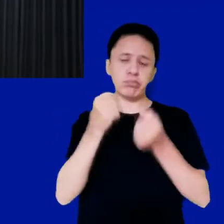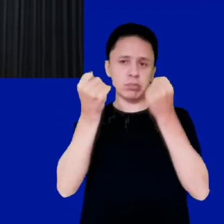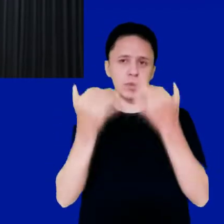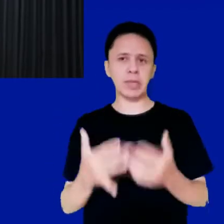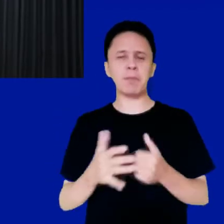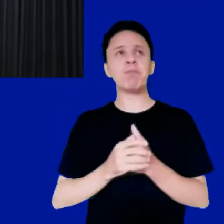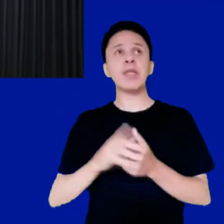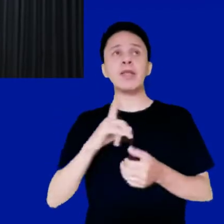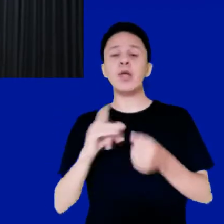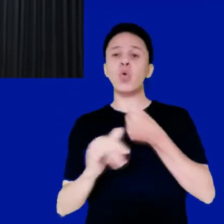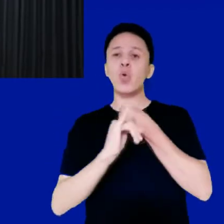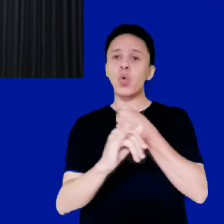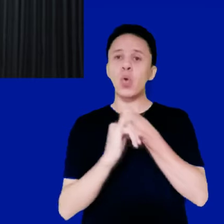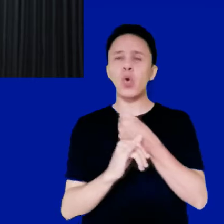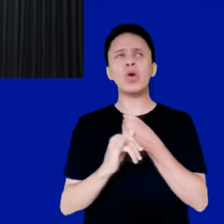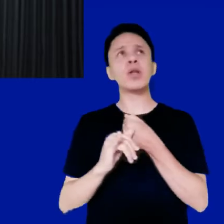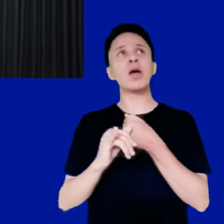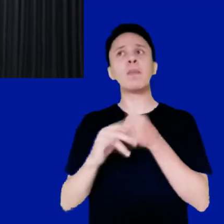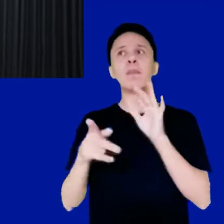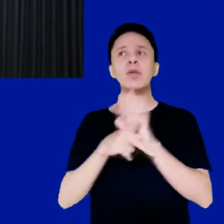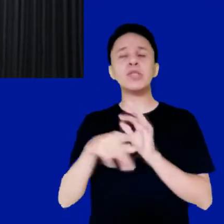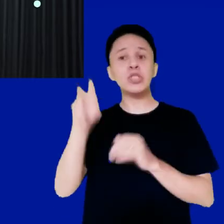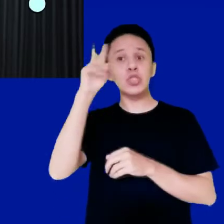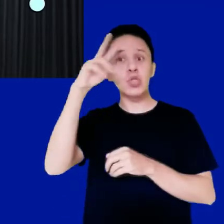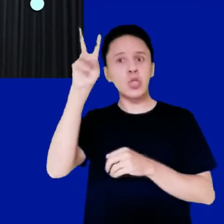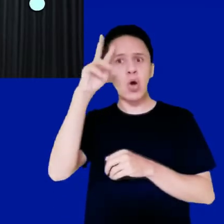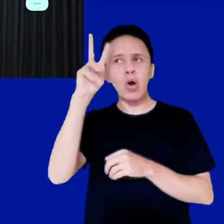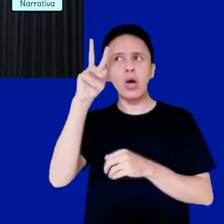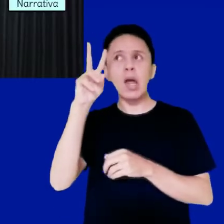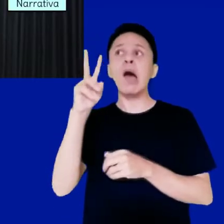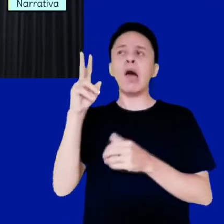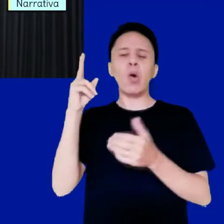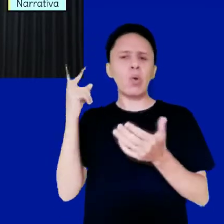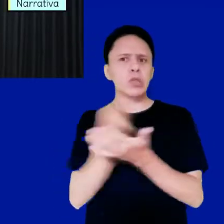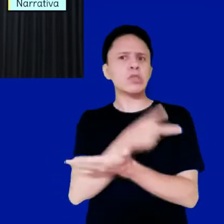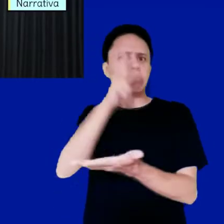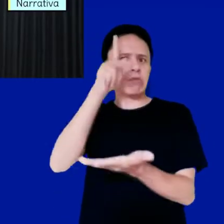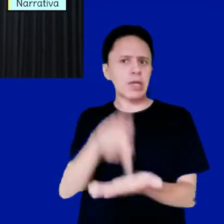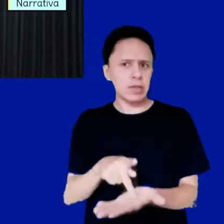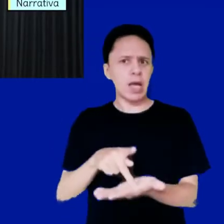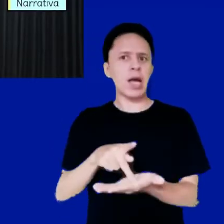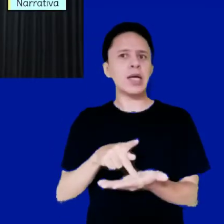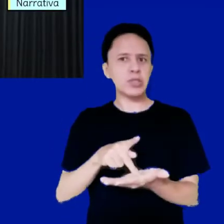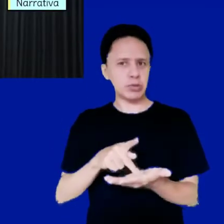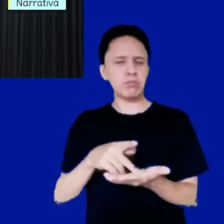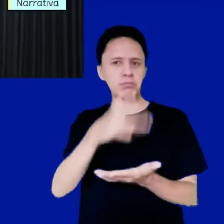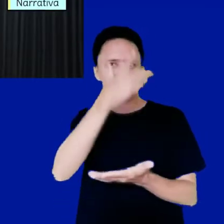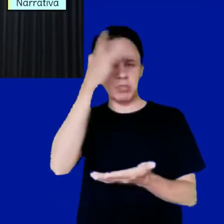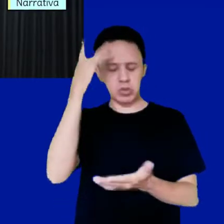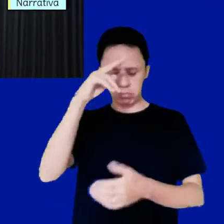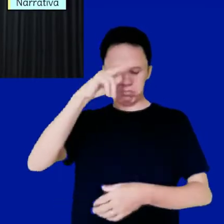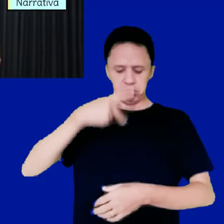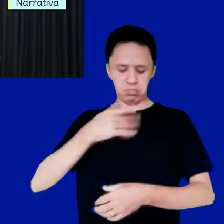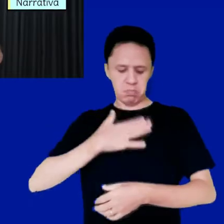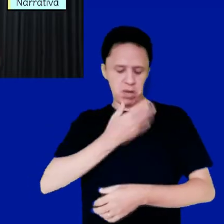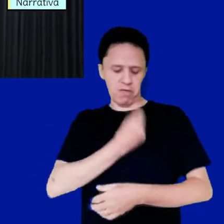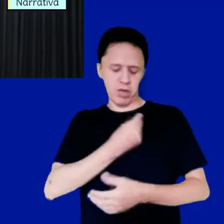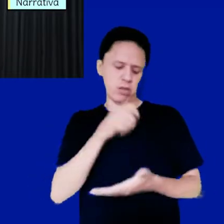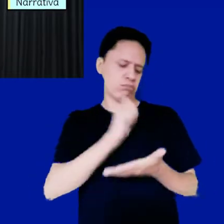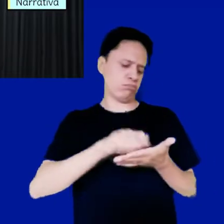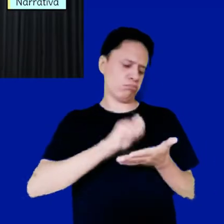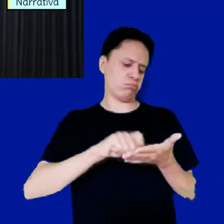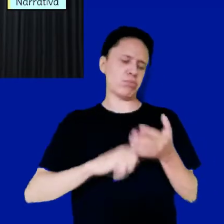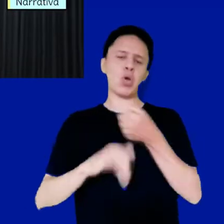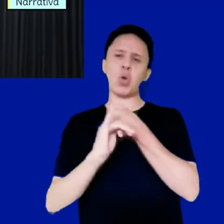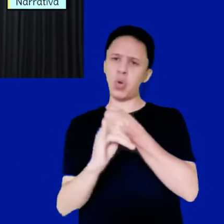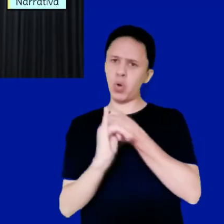outras aulas, né? Mas basicamente a gente tem crônica que conta histórias, algumas são histórias reais, né? Que os autores contam